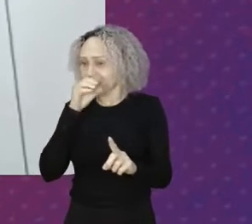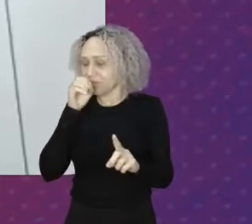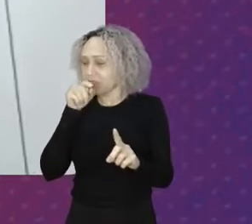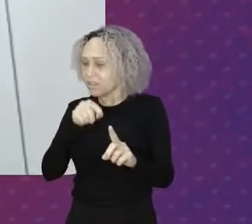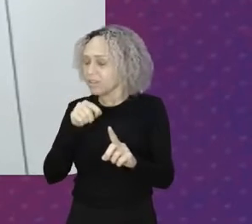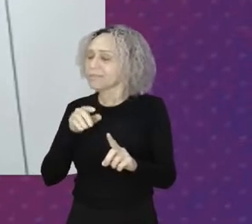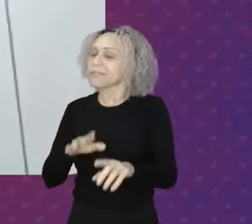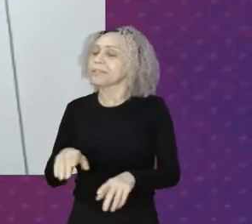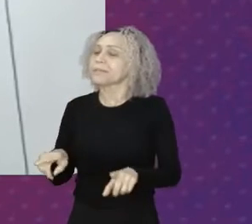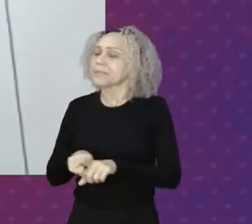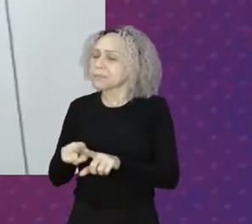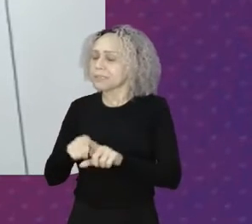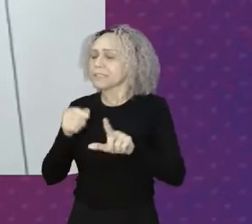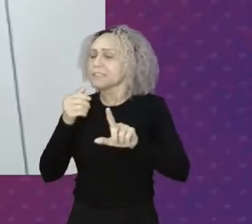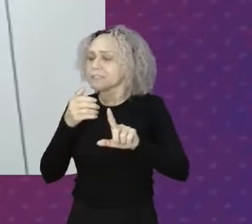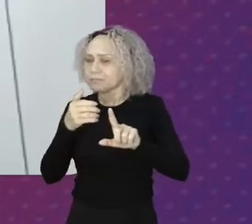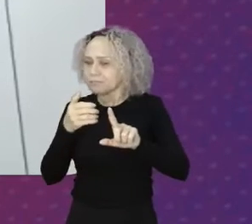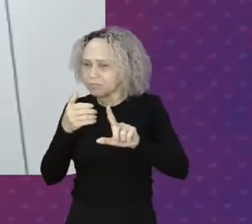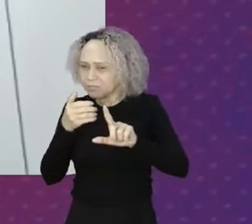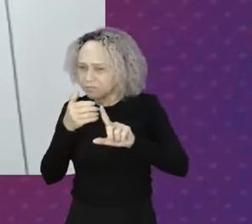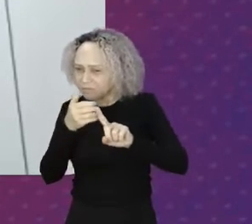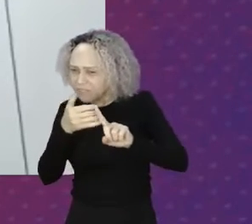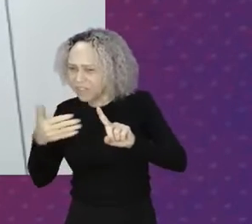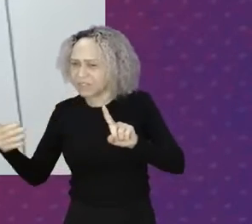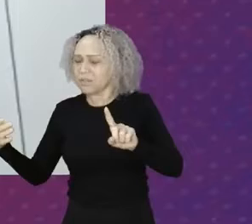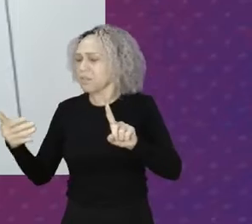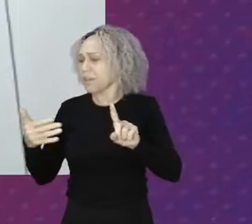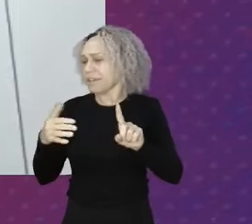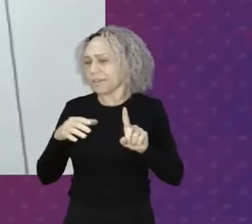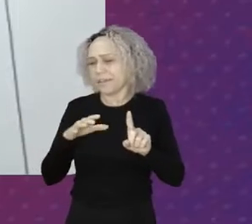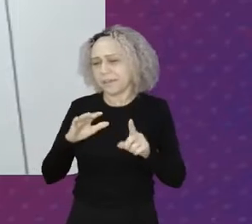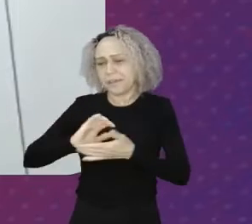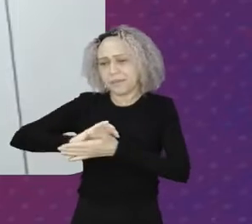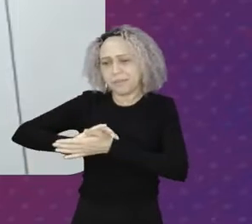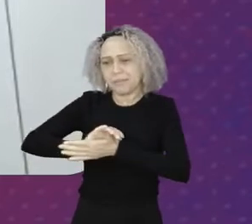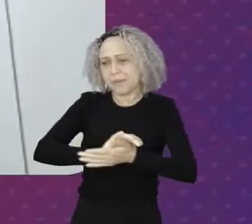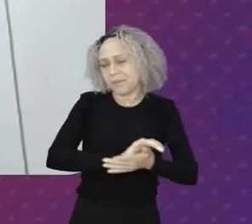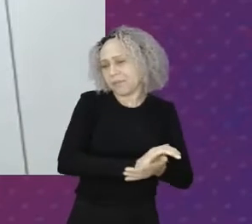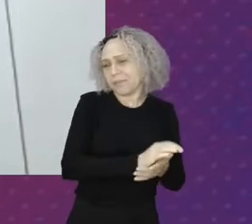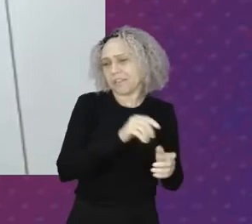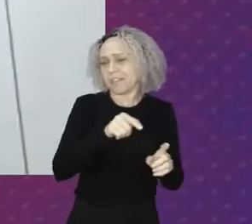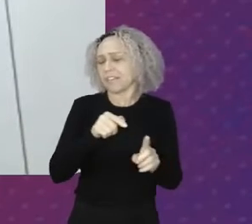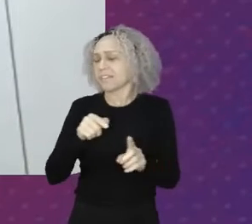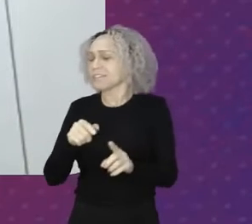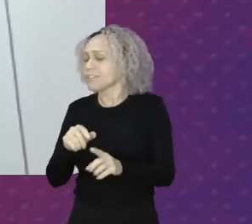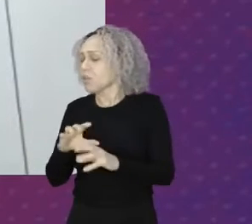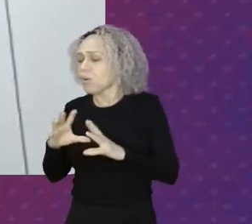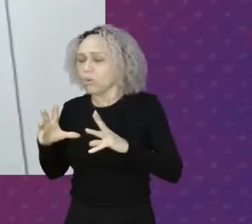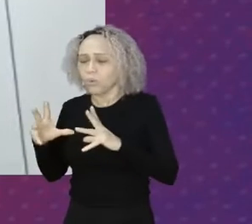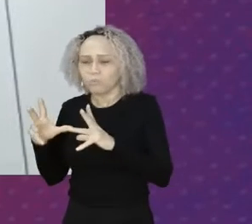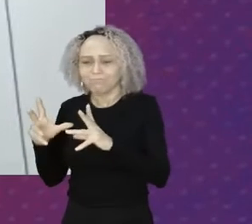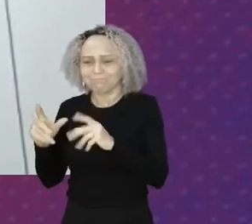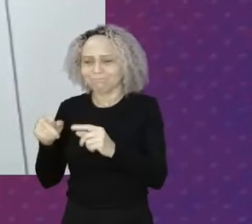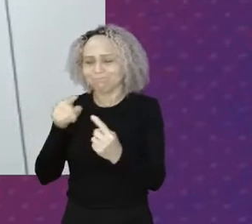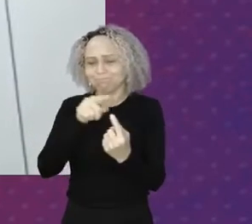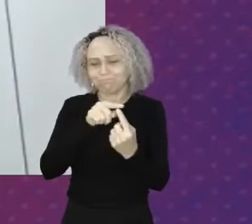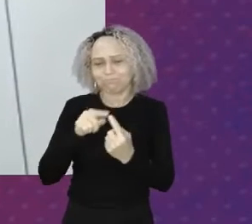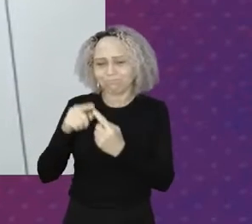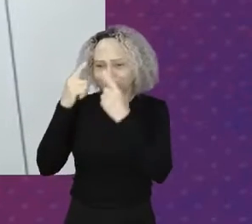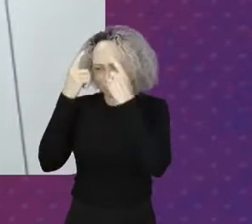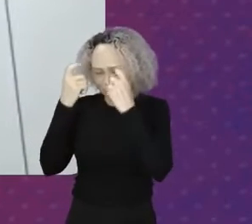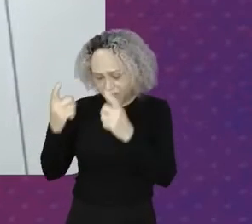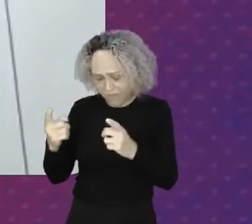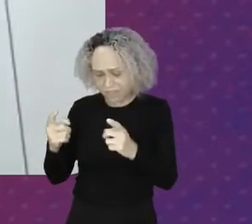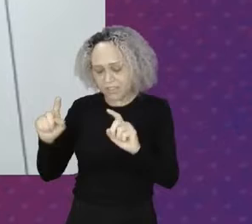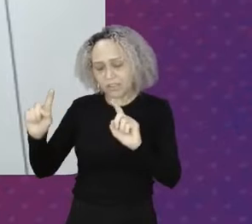as configurações de opressão que buscam tirar e restringir as mulheres da sua participação política,